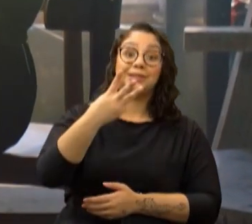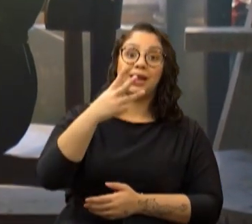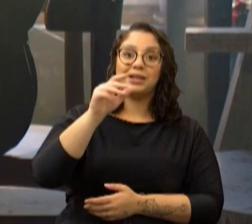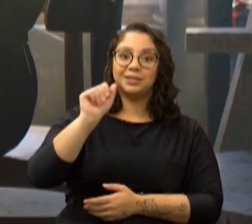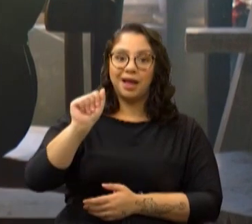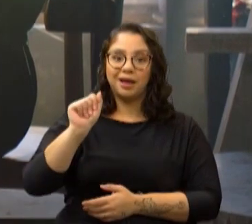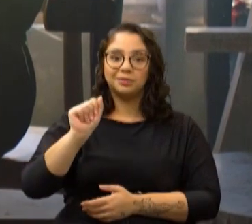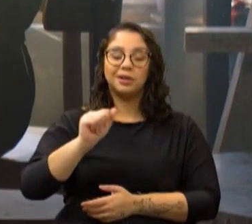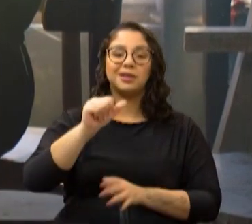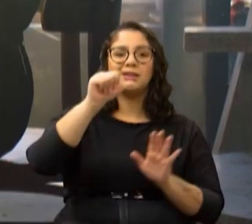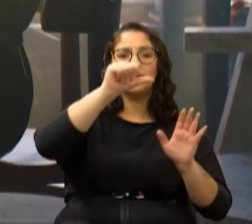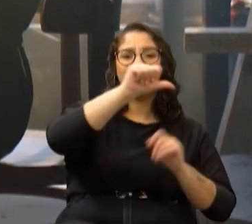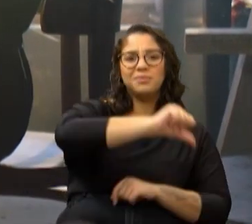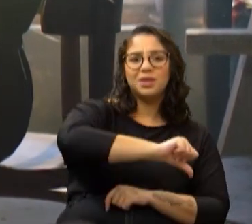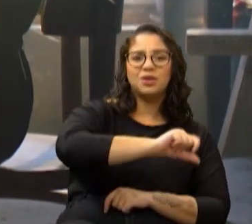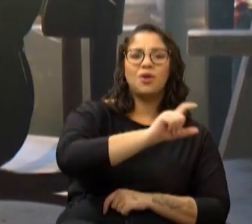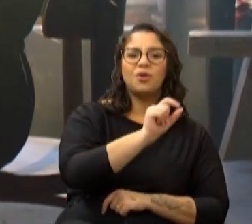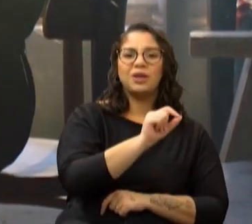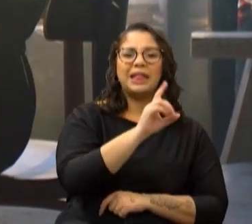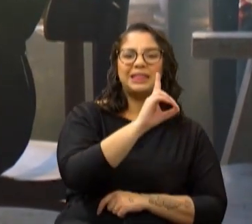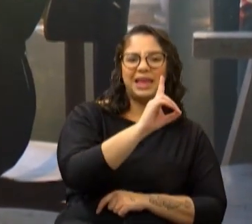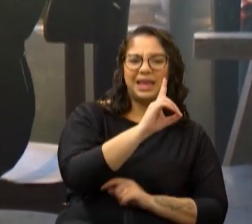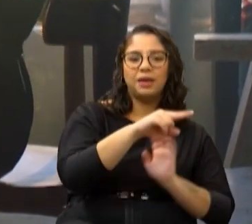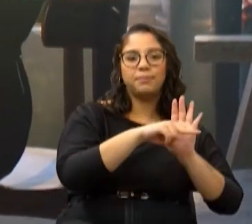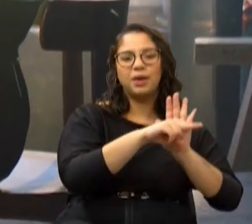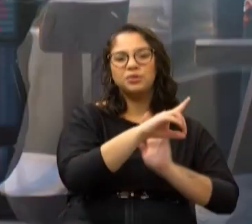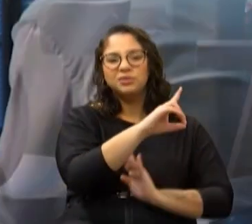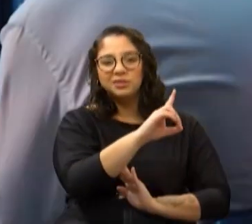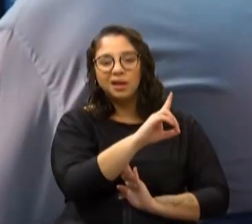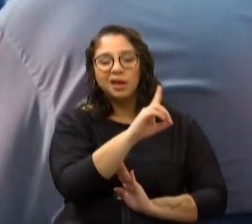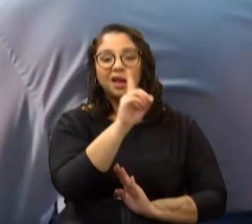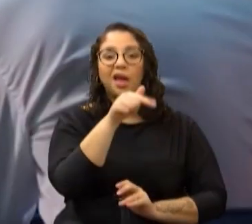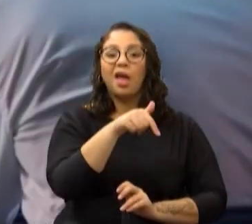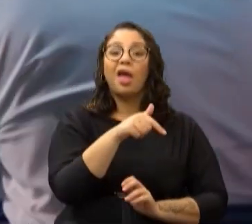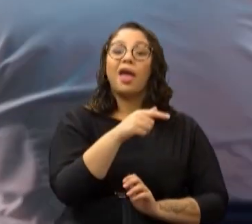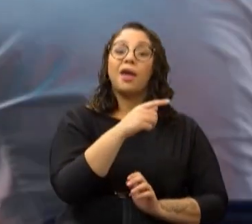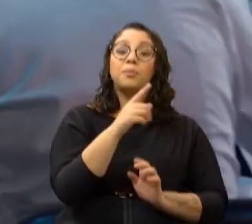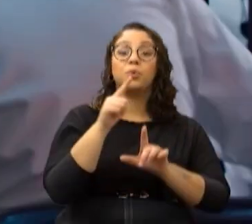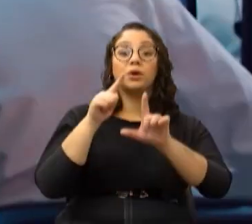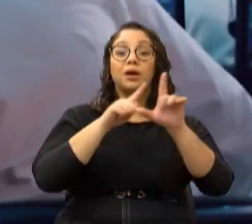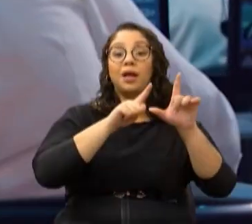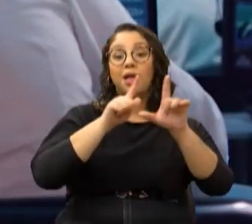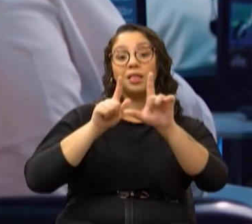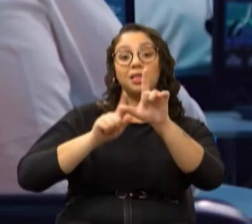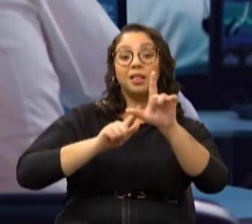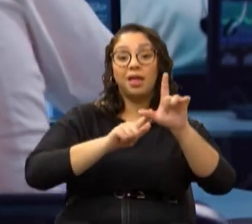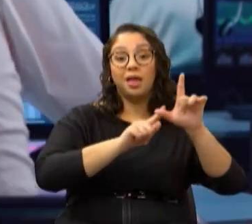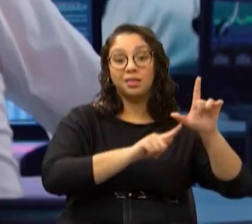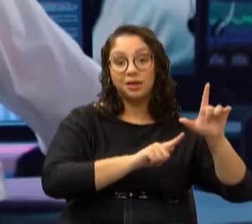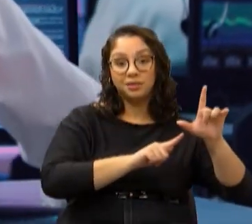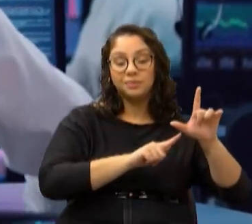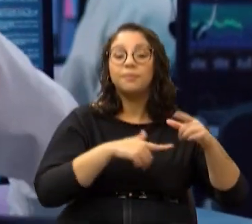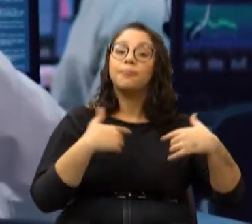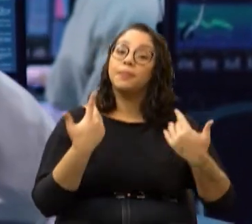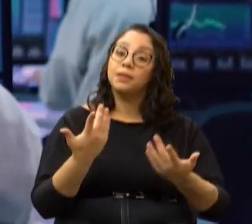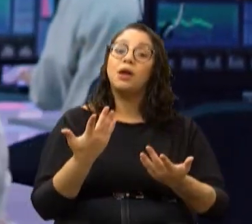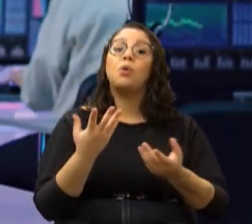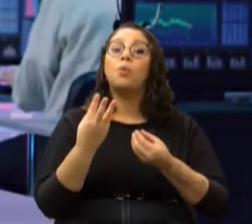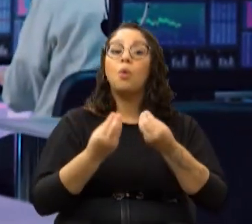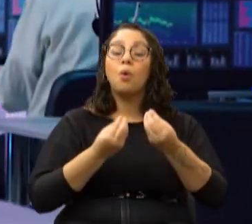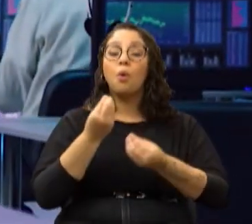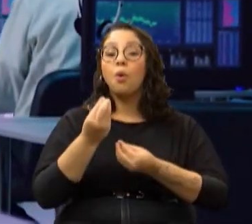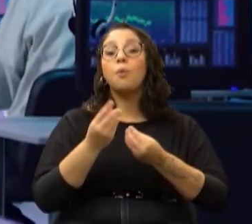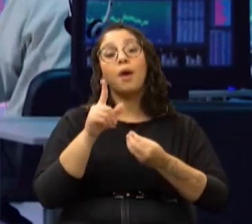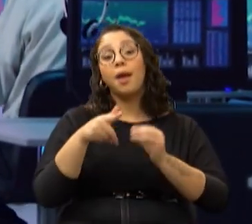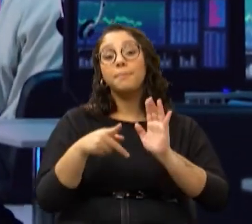3 As, e a pior classificação ela é D, -D, então ela é uma classificação por letras. E essas classificações